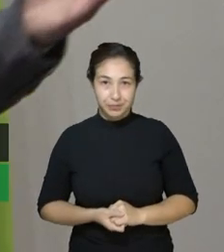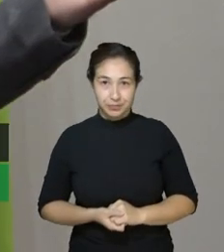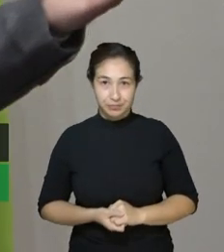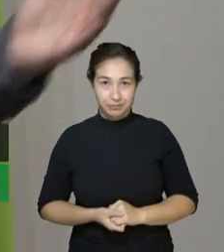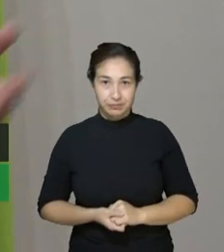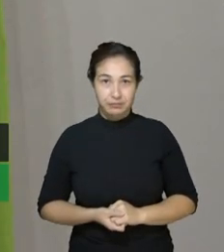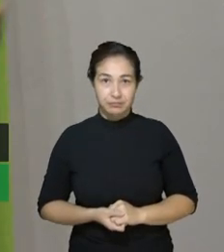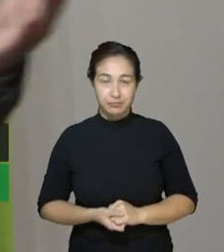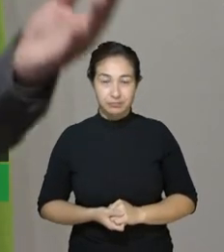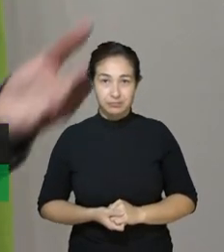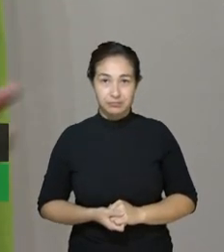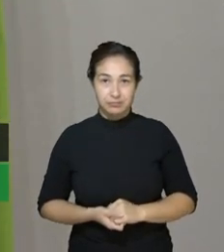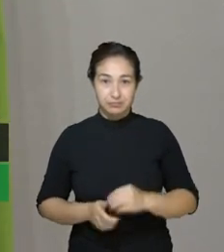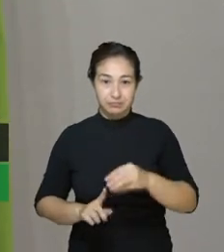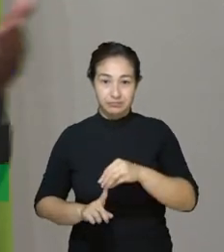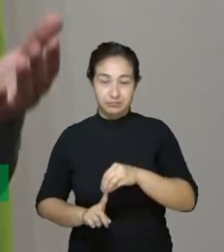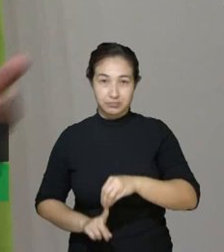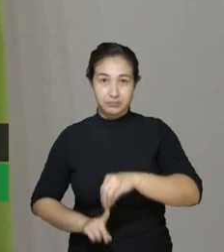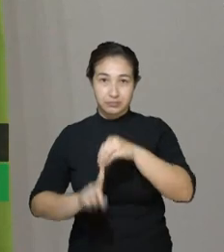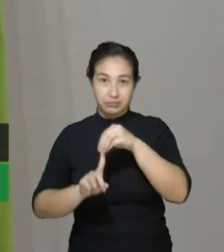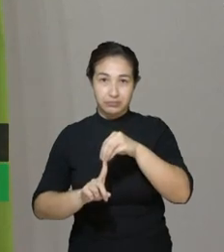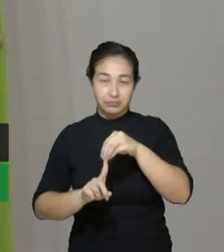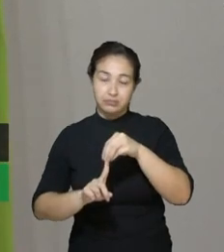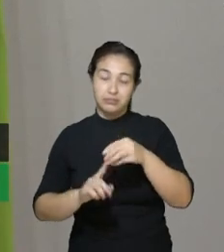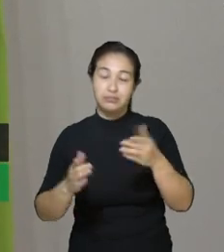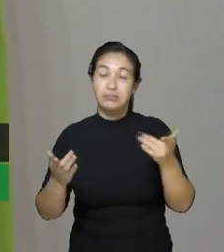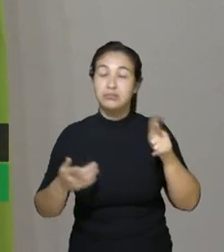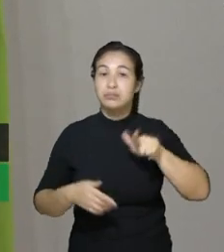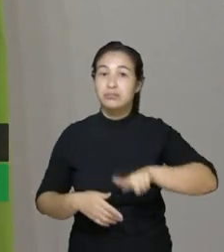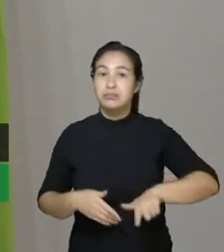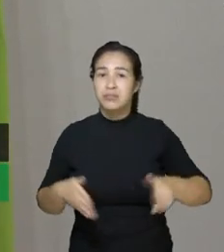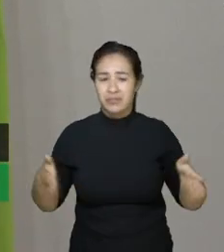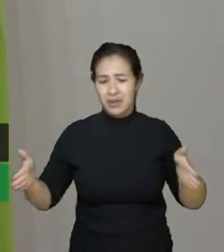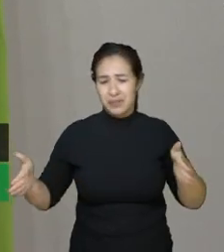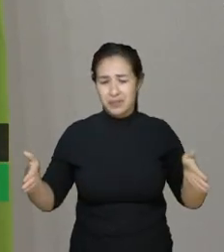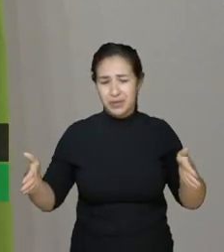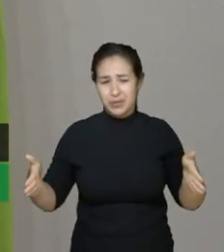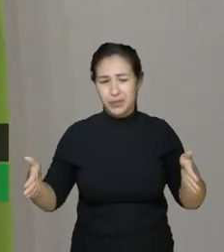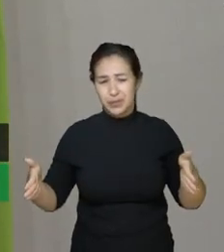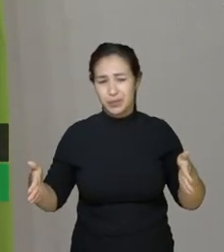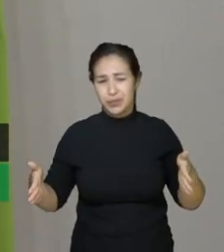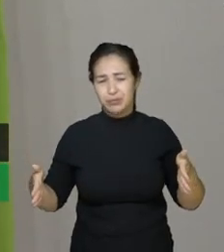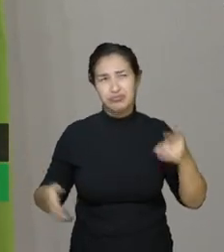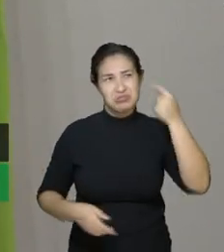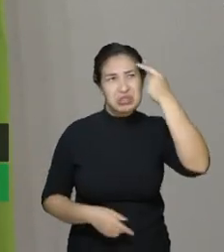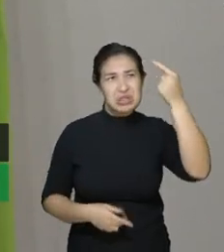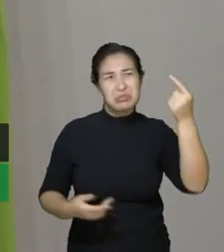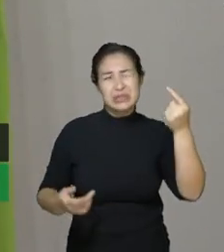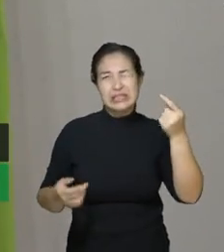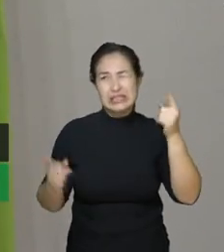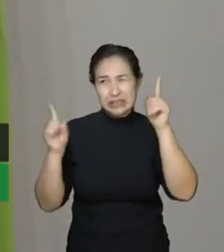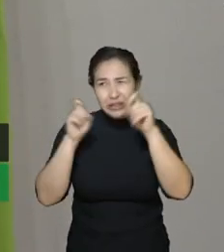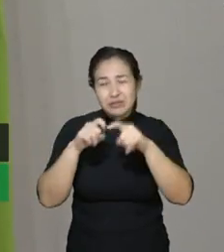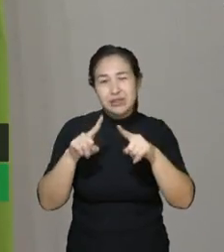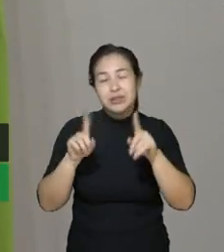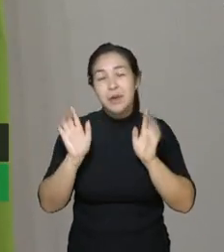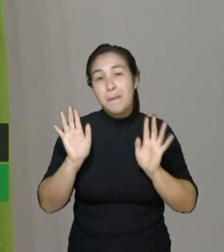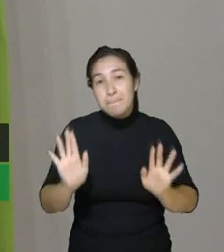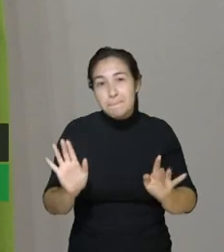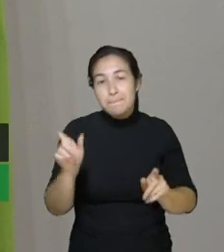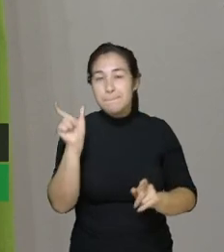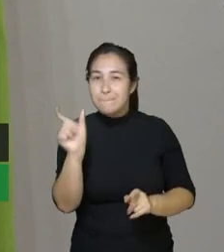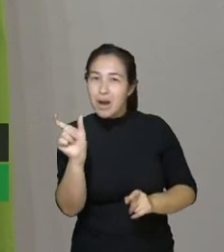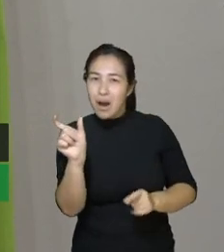Destacar a passagem nessa casa é muito difícil, mas eu vou tentar sintetizar numa palavrinha, meu